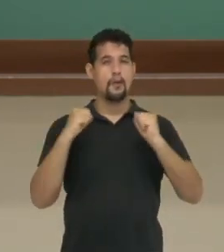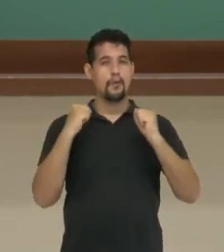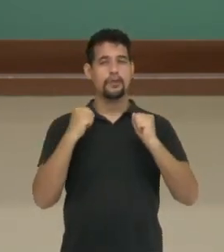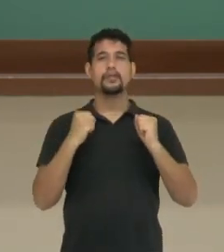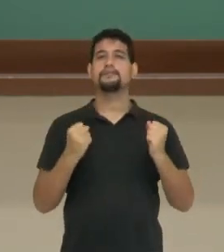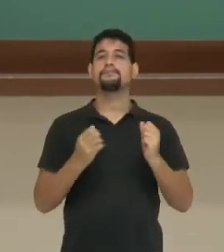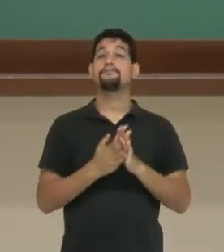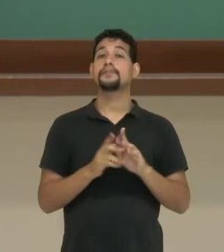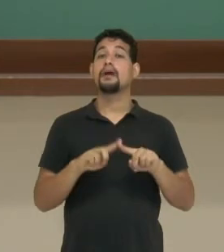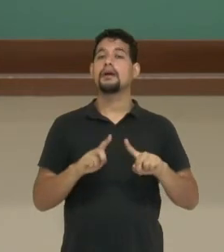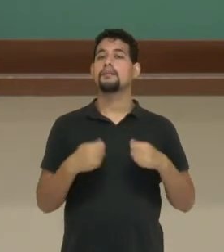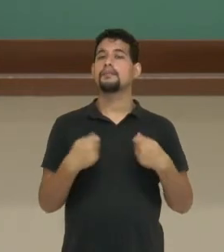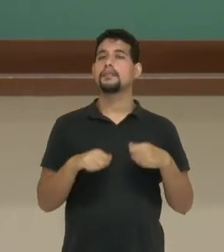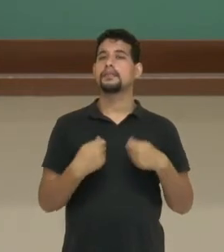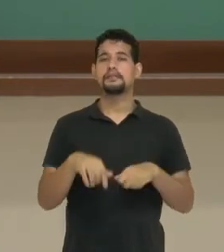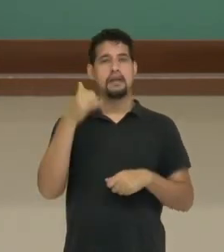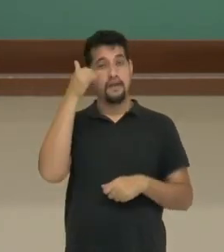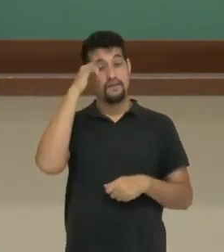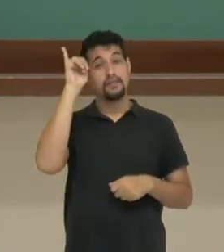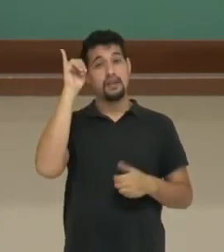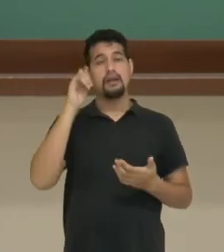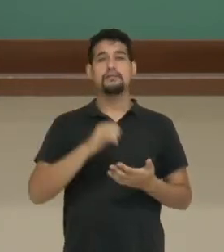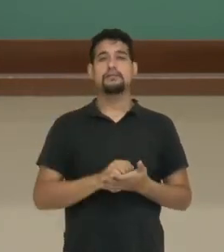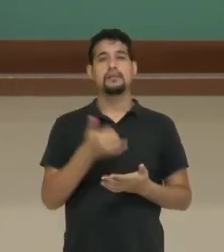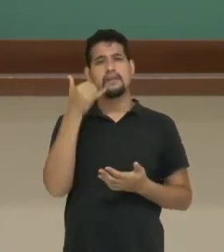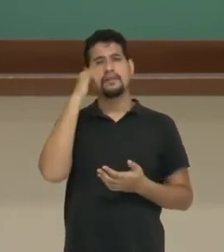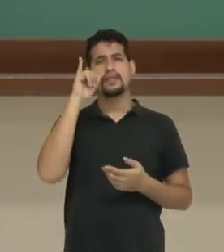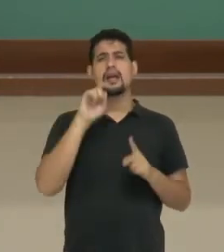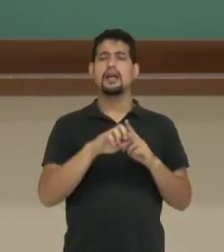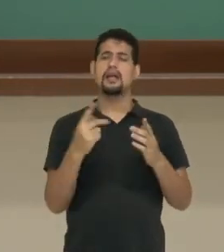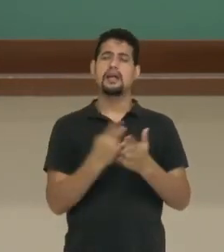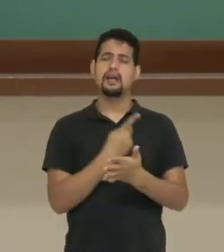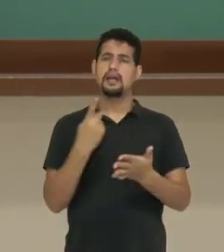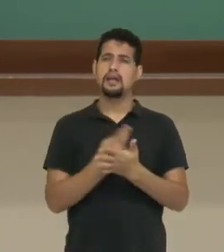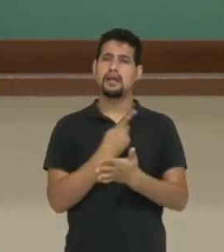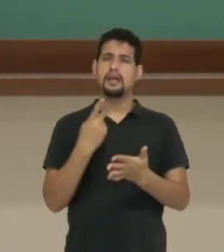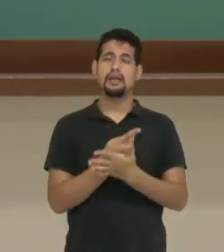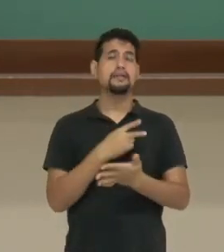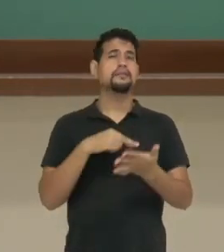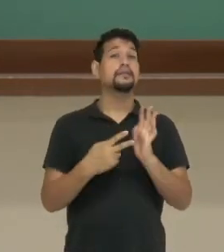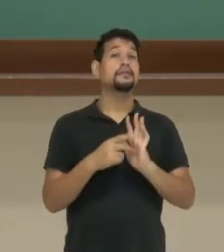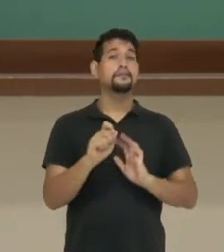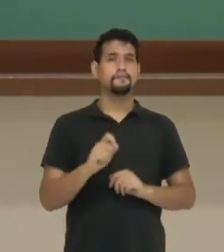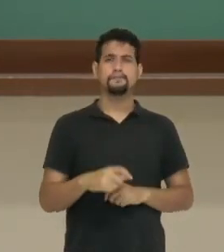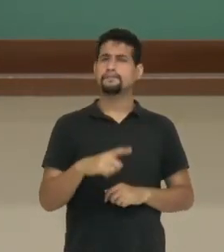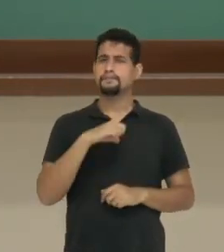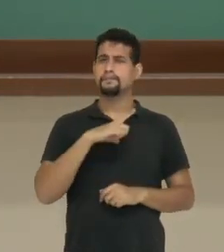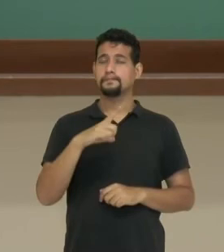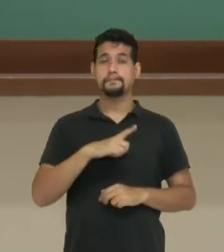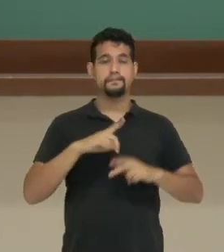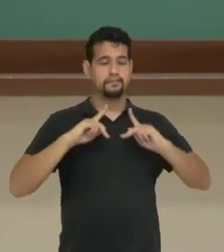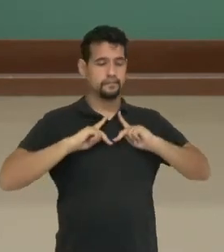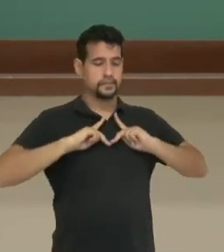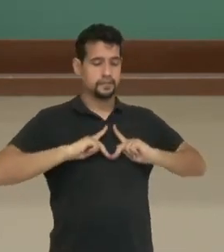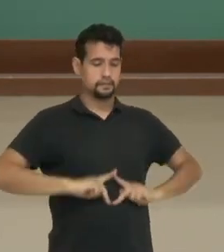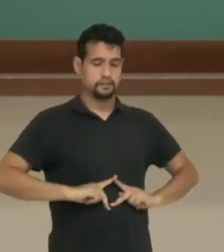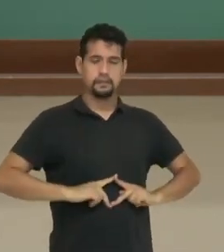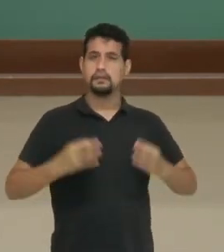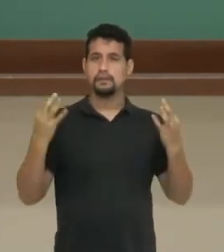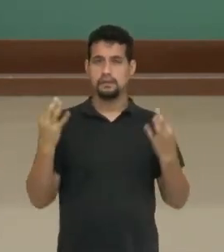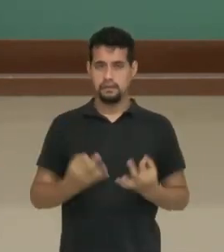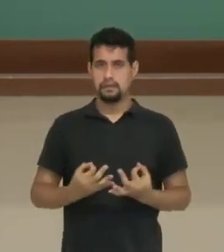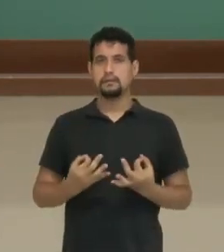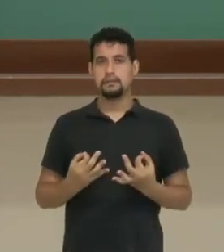Então, evitar de cometer erros significa que você tem uma postura correta, né,